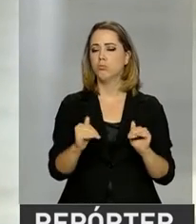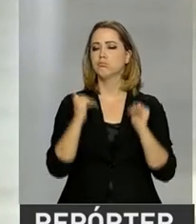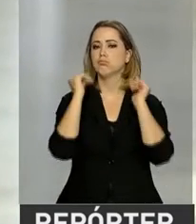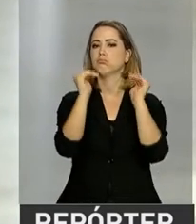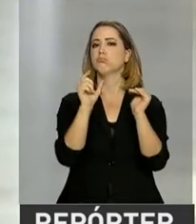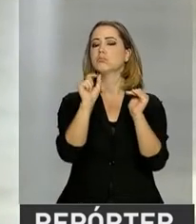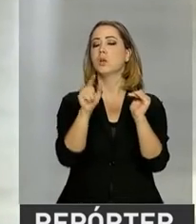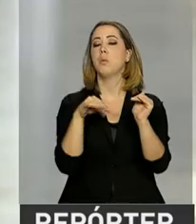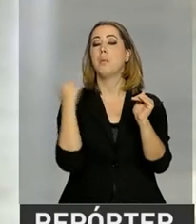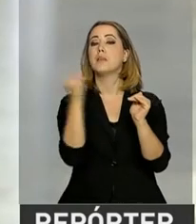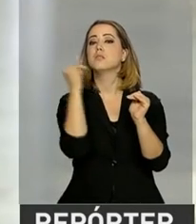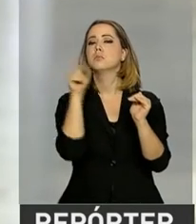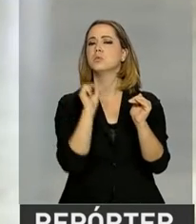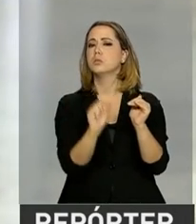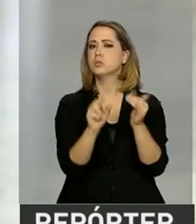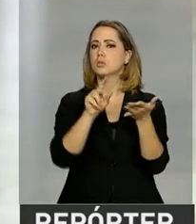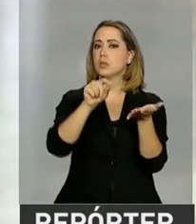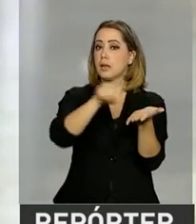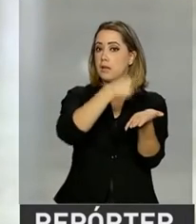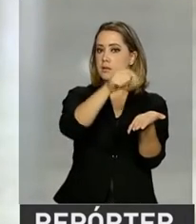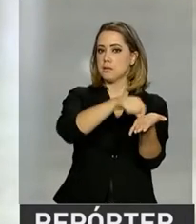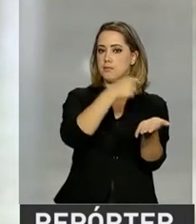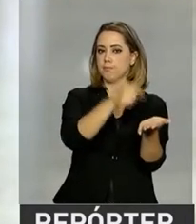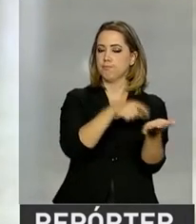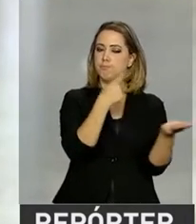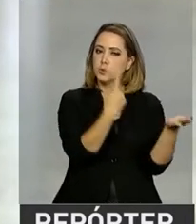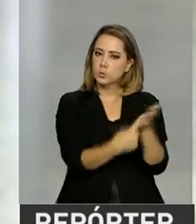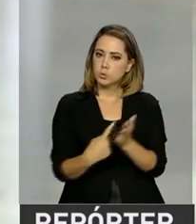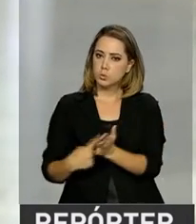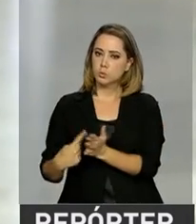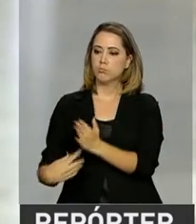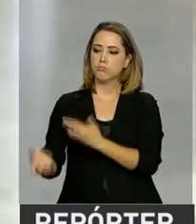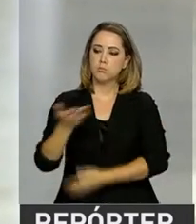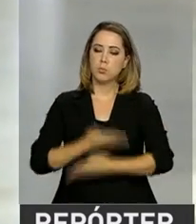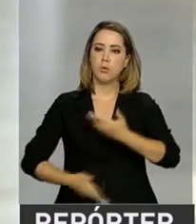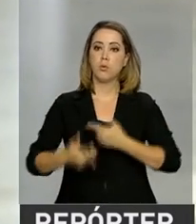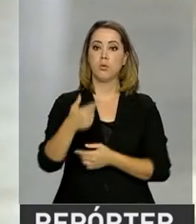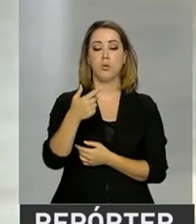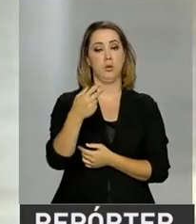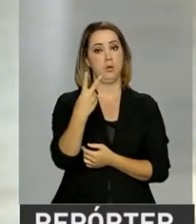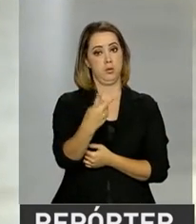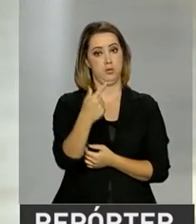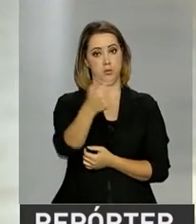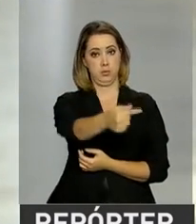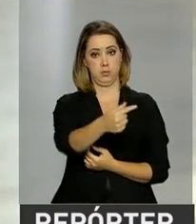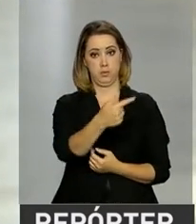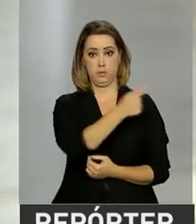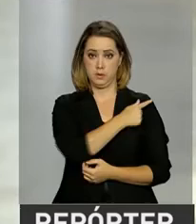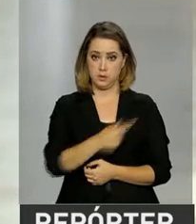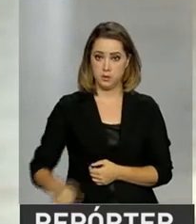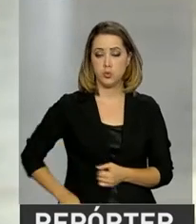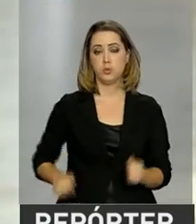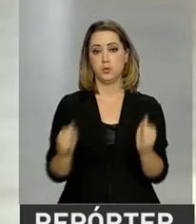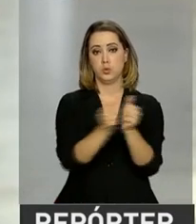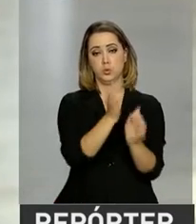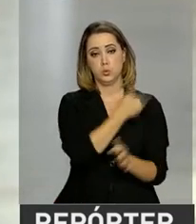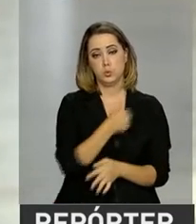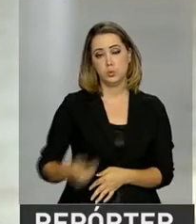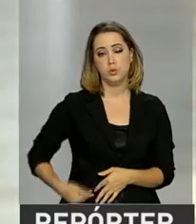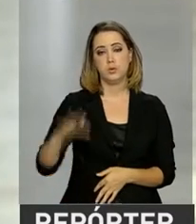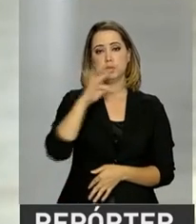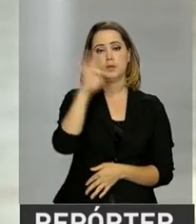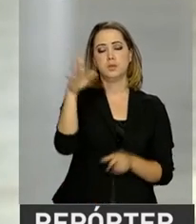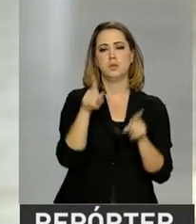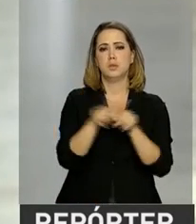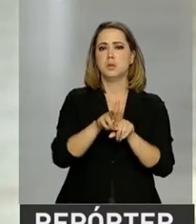vai ser a assinatura de acordos de cooperação entre os 27 governadores eo governo federal para colocar em